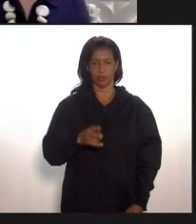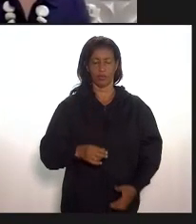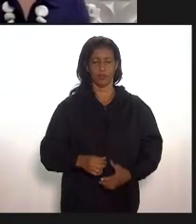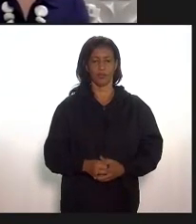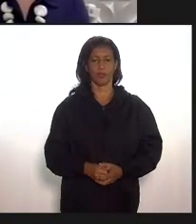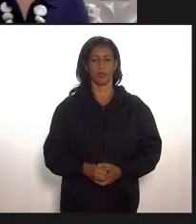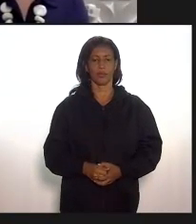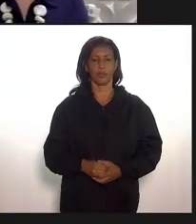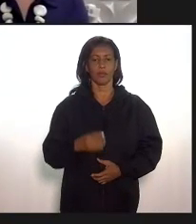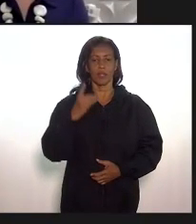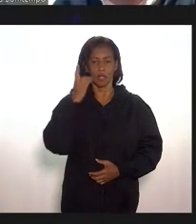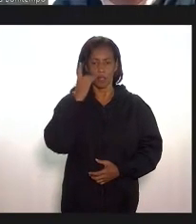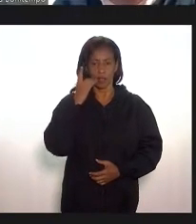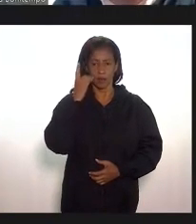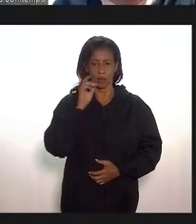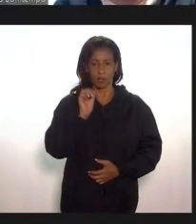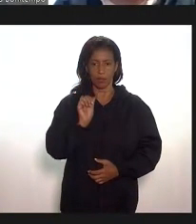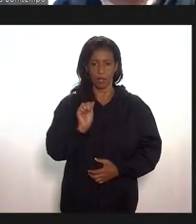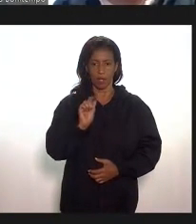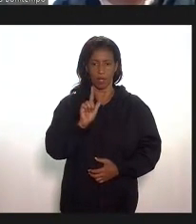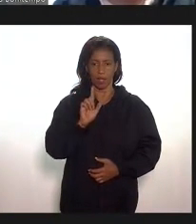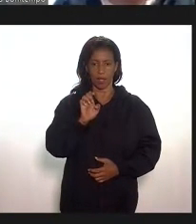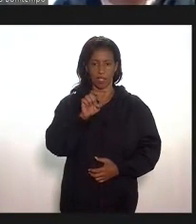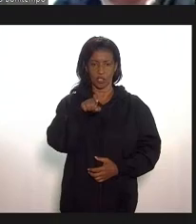Deputado Alexandre Knoploch.